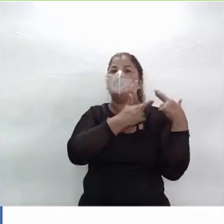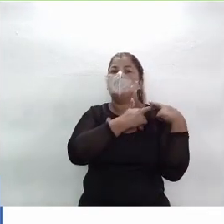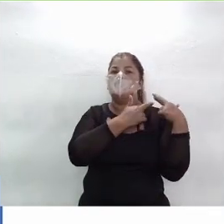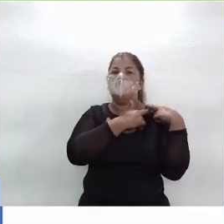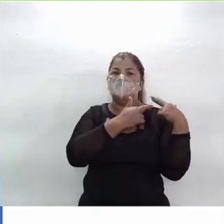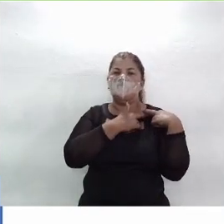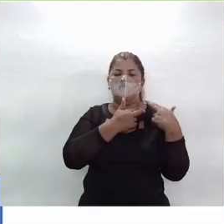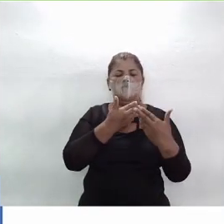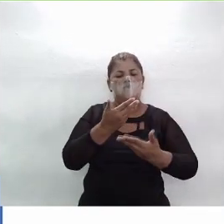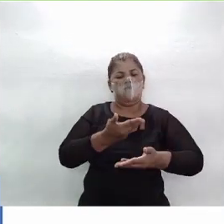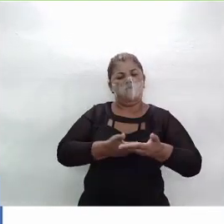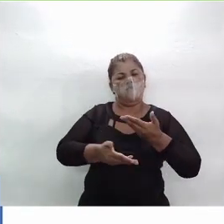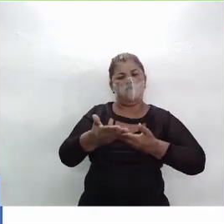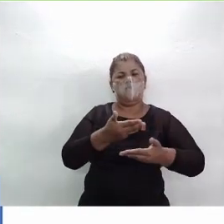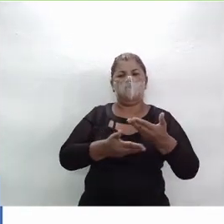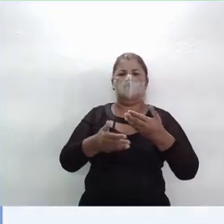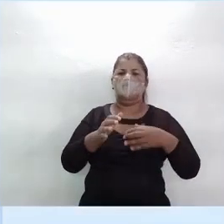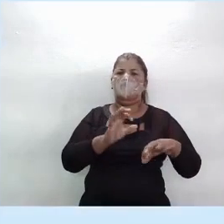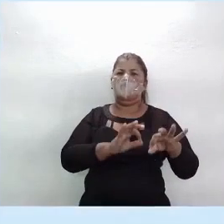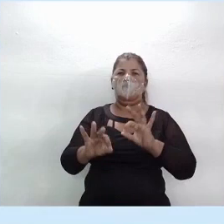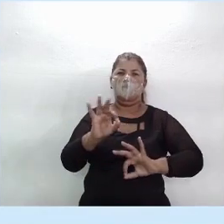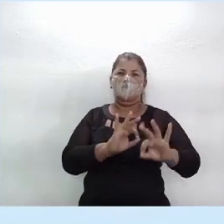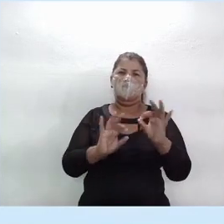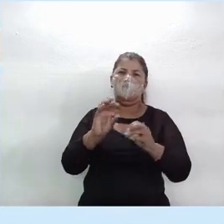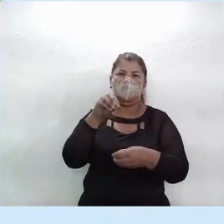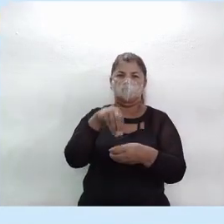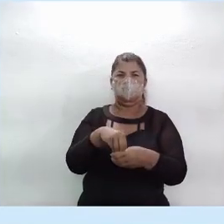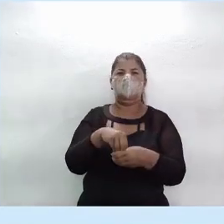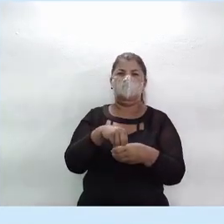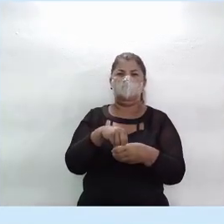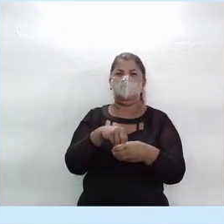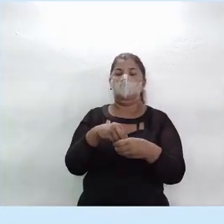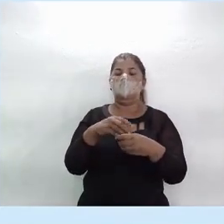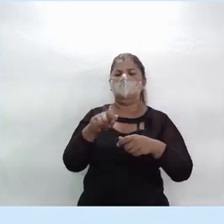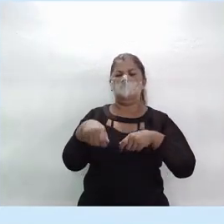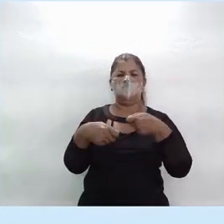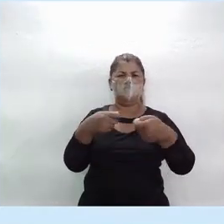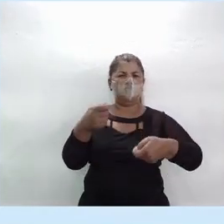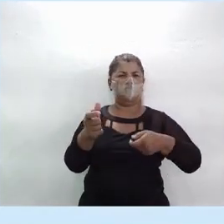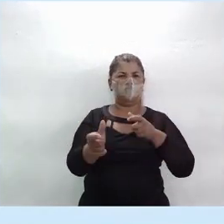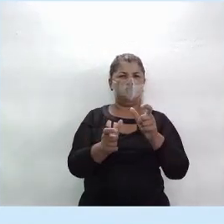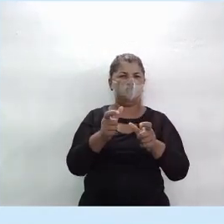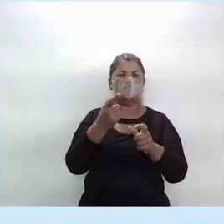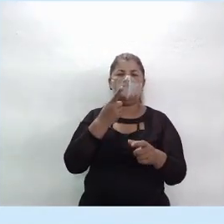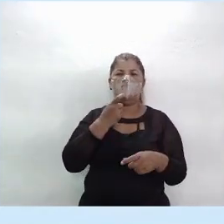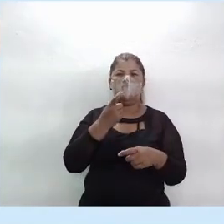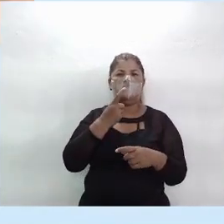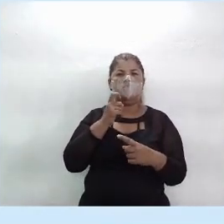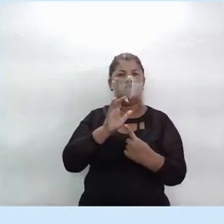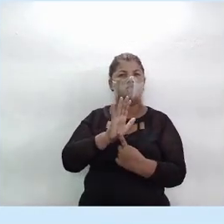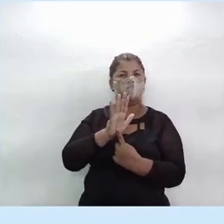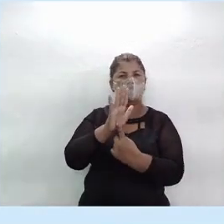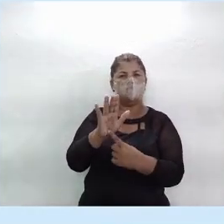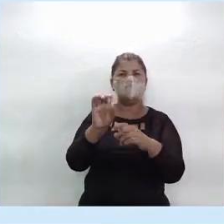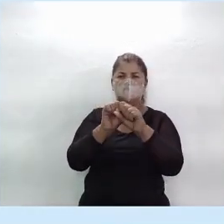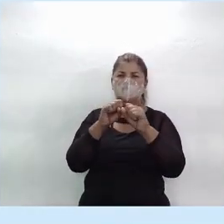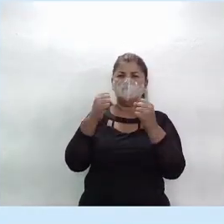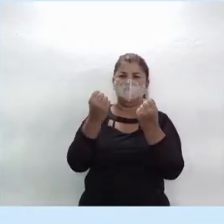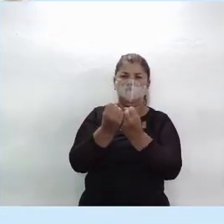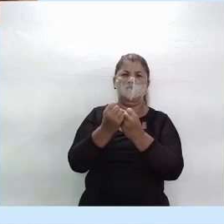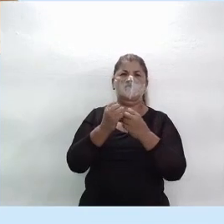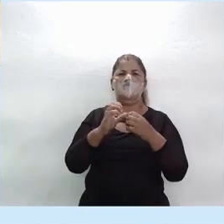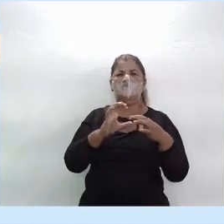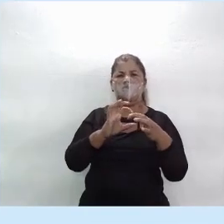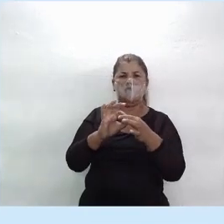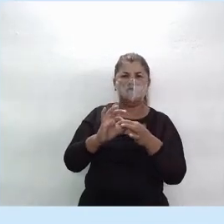comprometida na ordem interna. Vejam só que essas palavras em vermelho que eu coloquei, sociedade